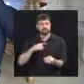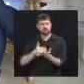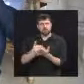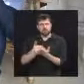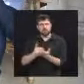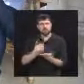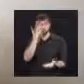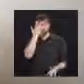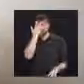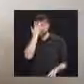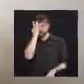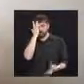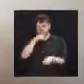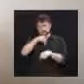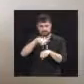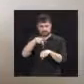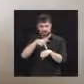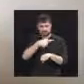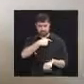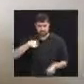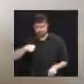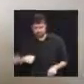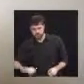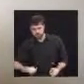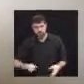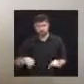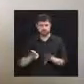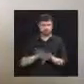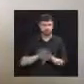medicina indiana, da chinesa, da